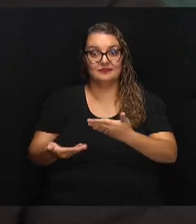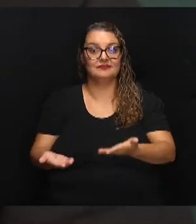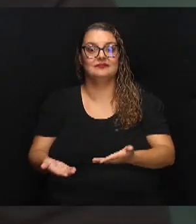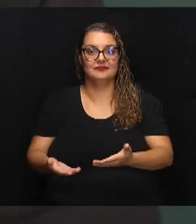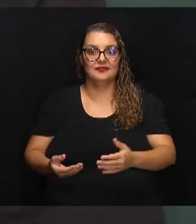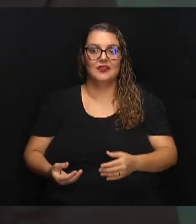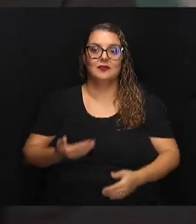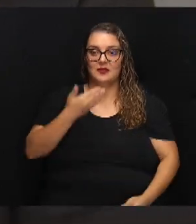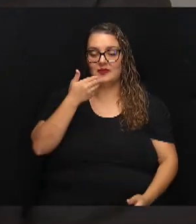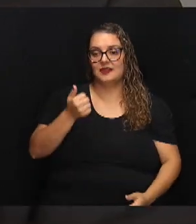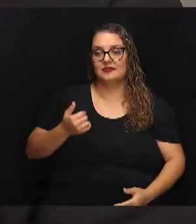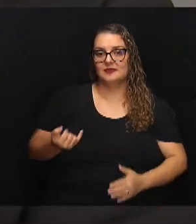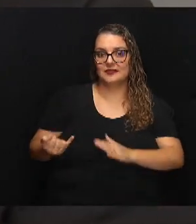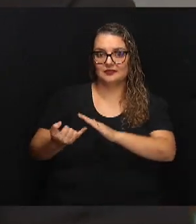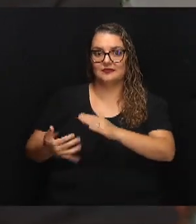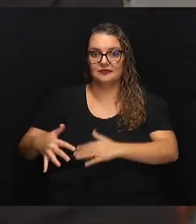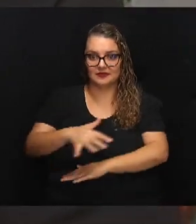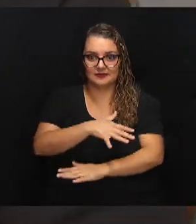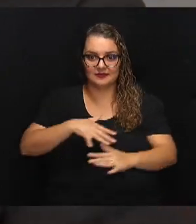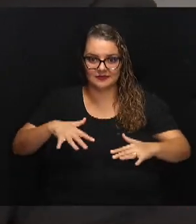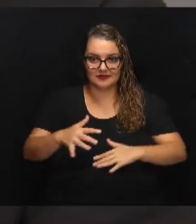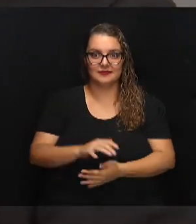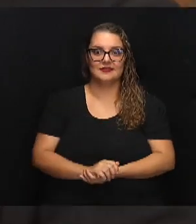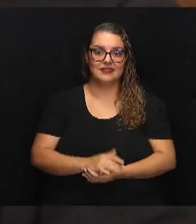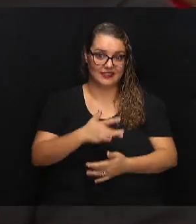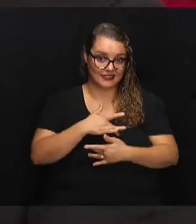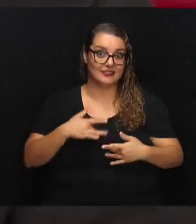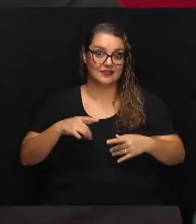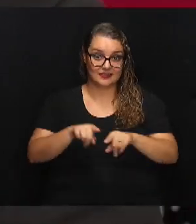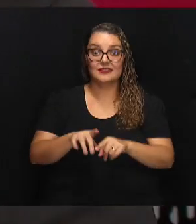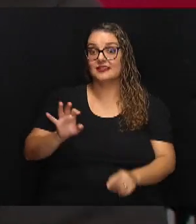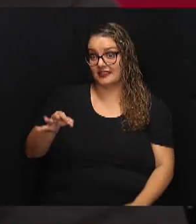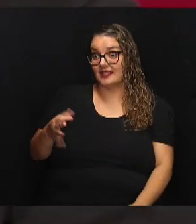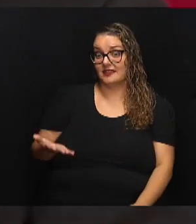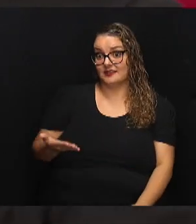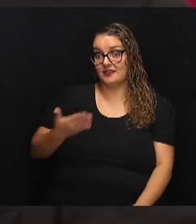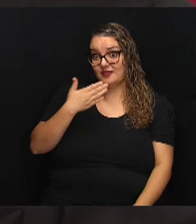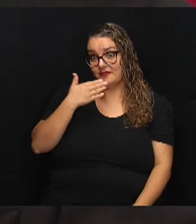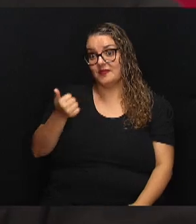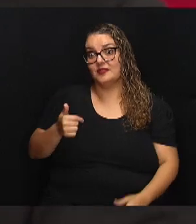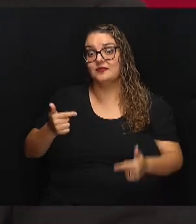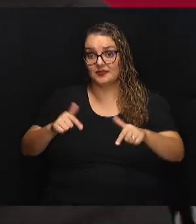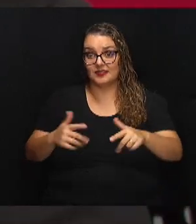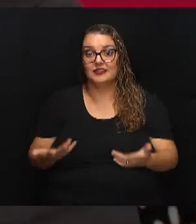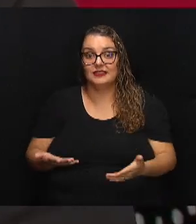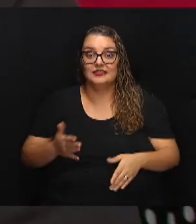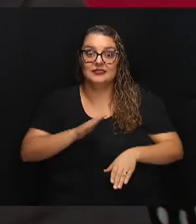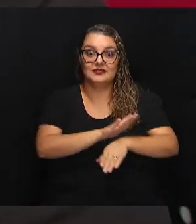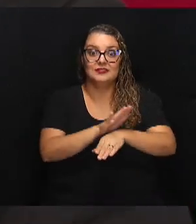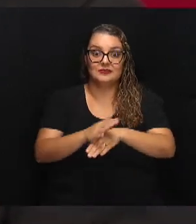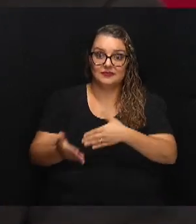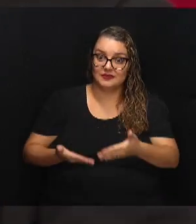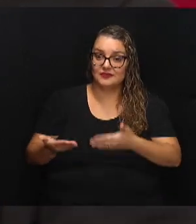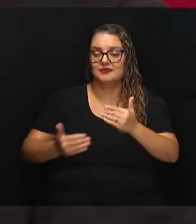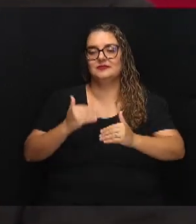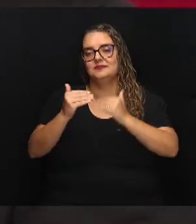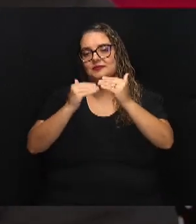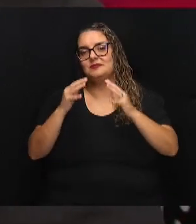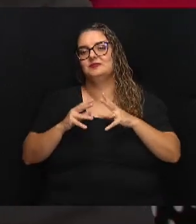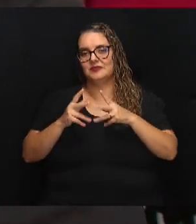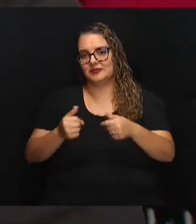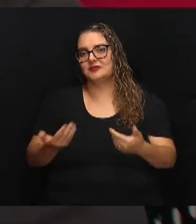né? Uma questão de saúde até, né? Exatamente, acho que propicia a melhoria do ambiente e com isso colabora com o desempenho de todo mundo,